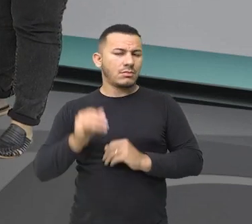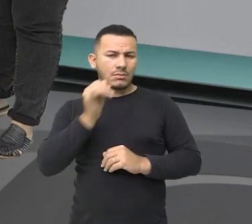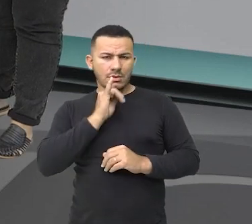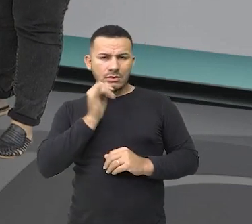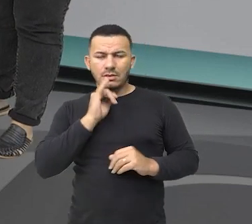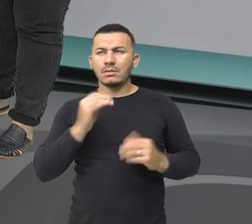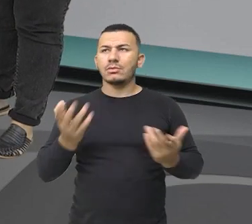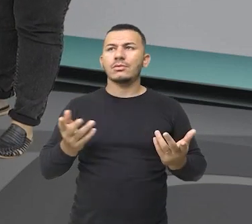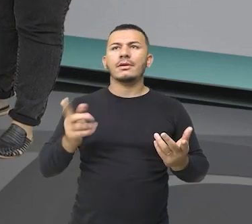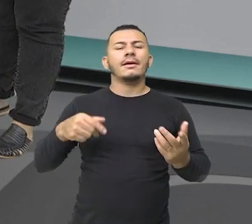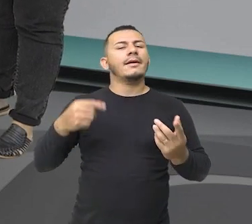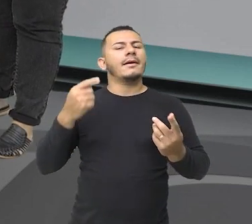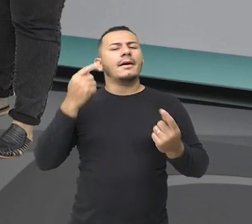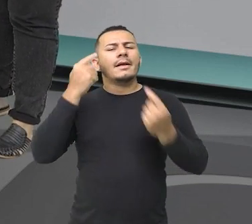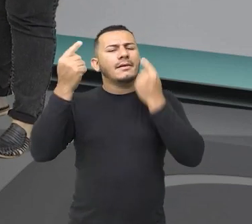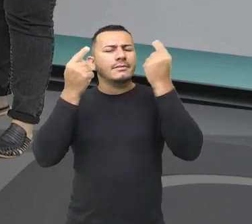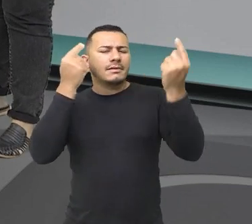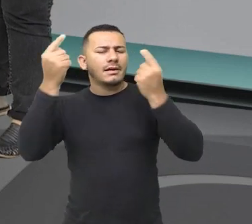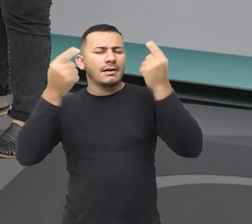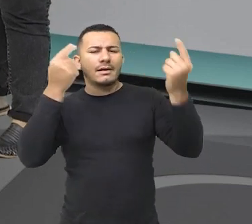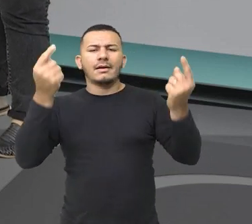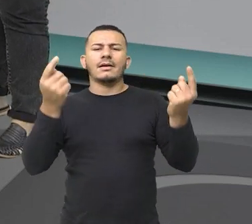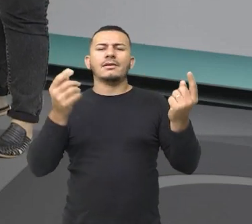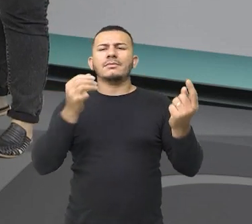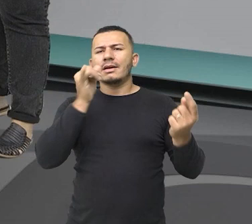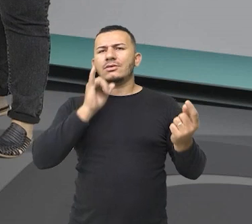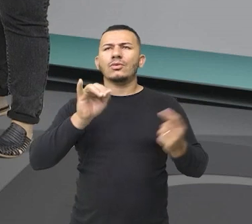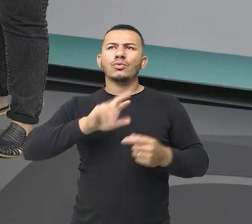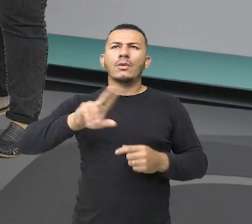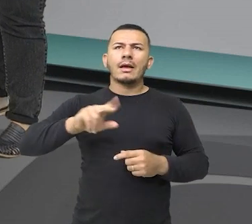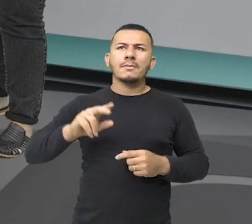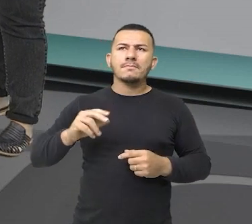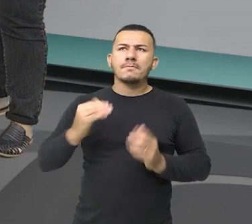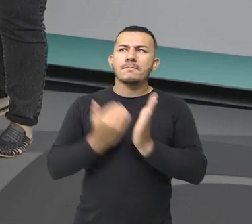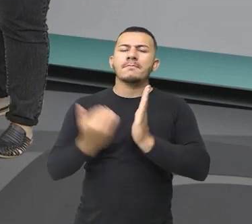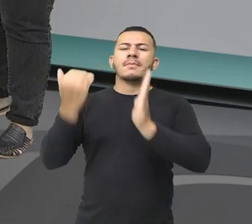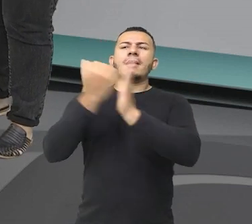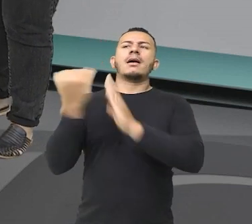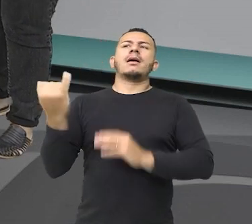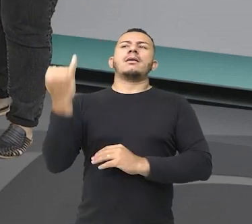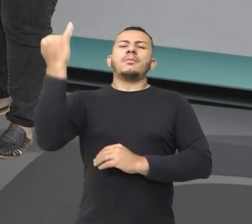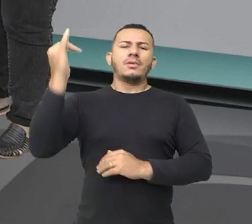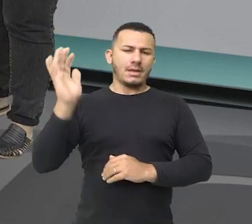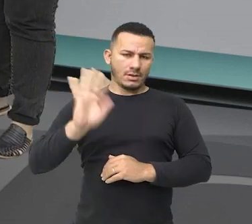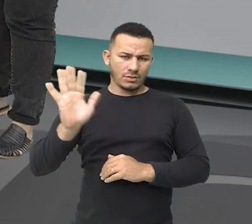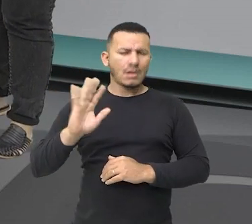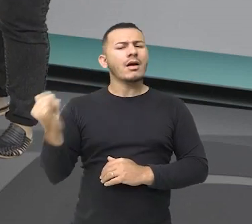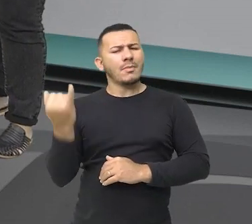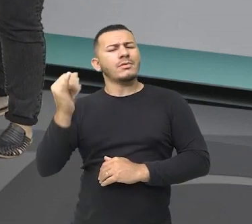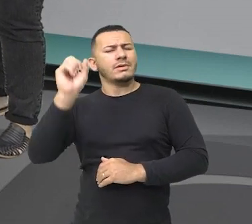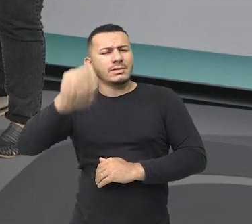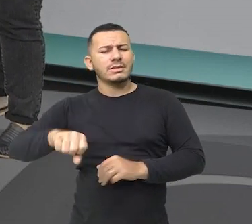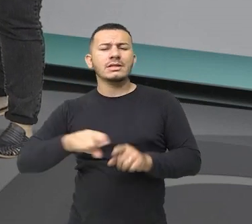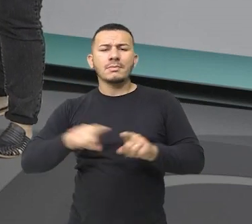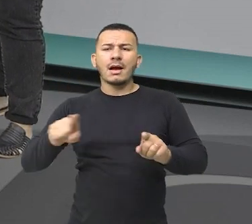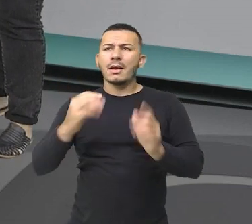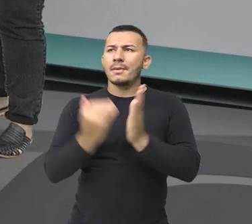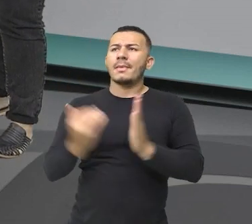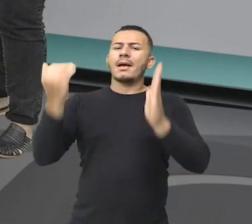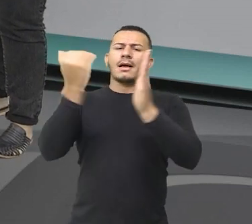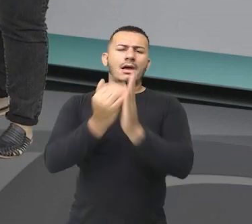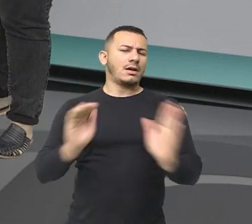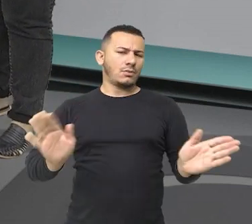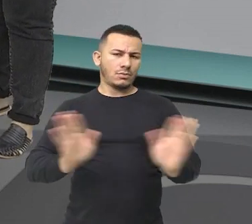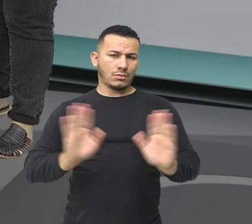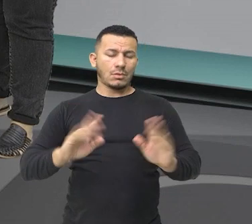são, vamos dizer assim, menos importantes no seguinte sentido, porque elas existem para desenvolver aquilo